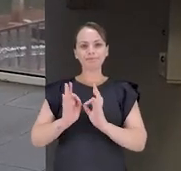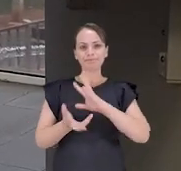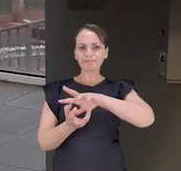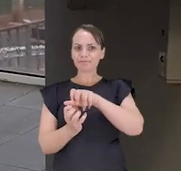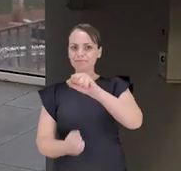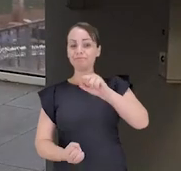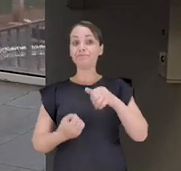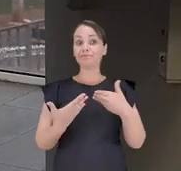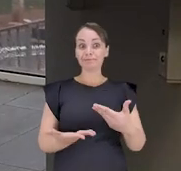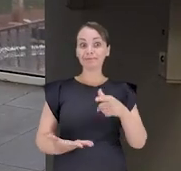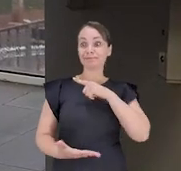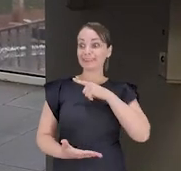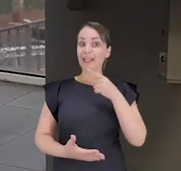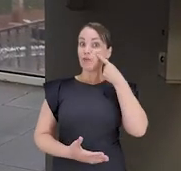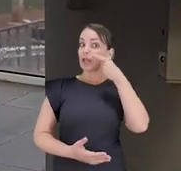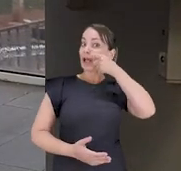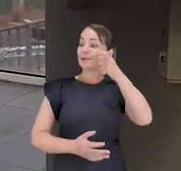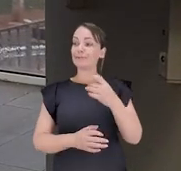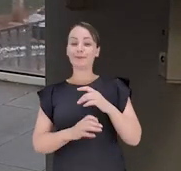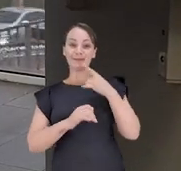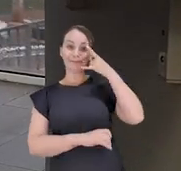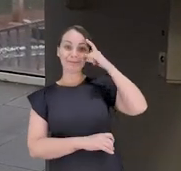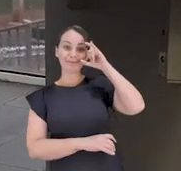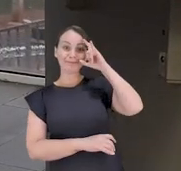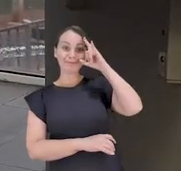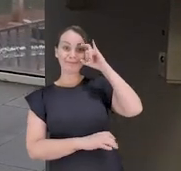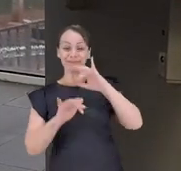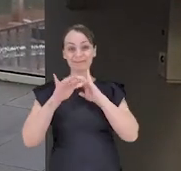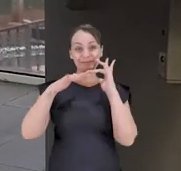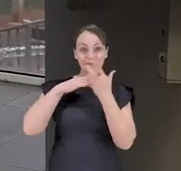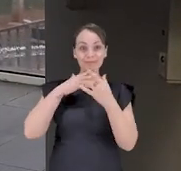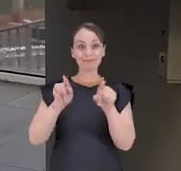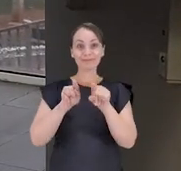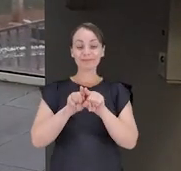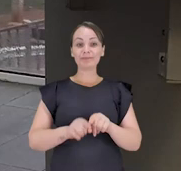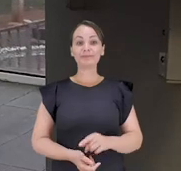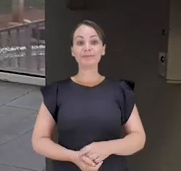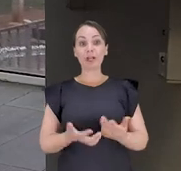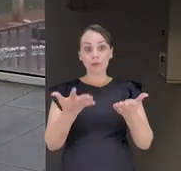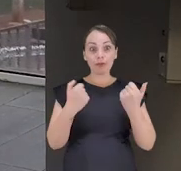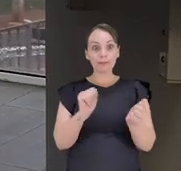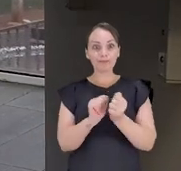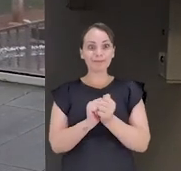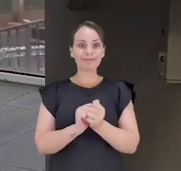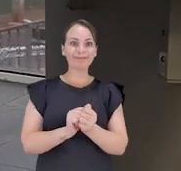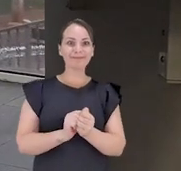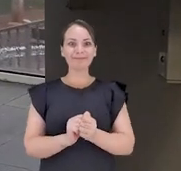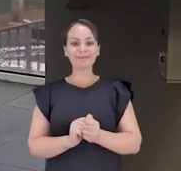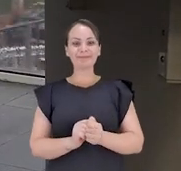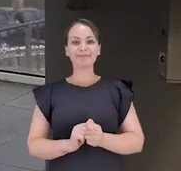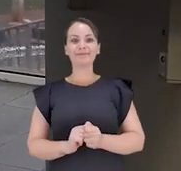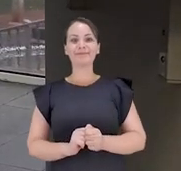viu, Ju? Então, sigam a Ju lá no Insta e nas demais redes. Agora vamos, bora, mão na massa? Com certeza.